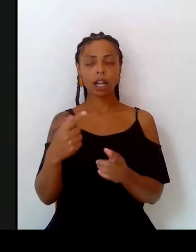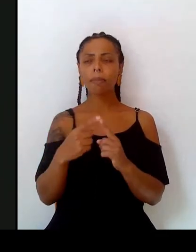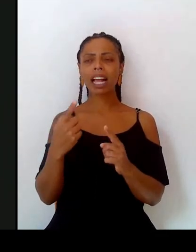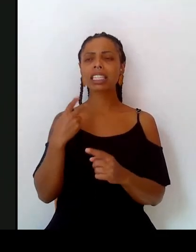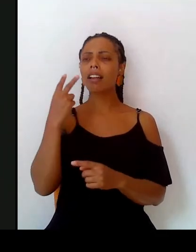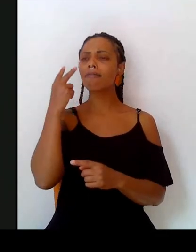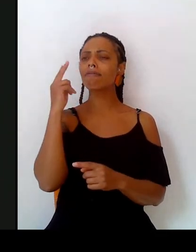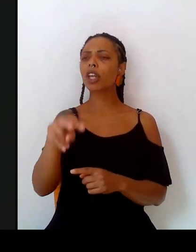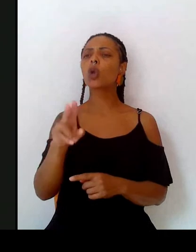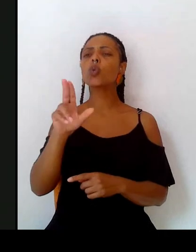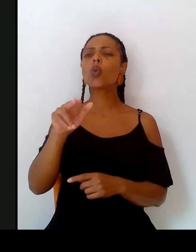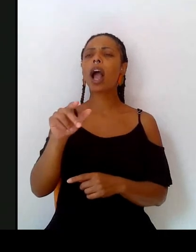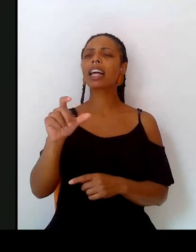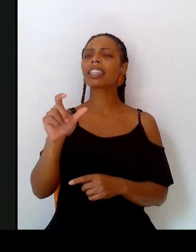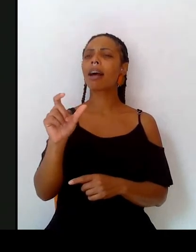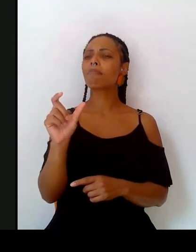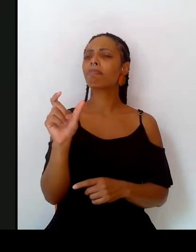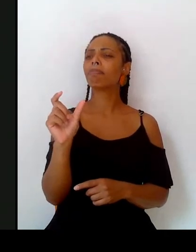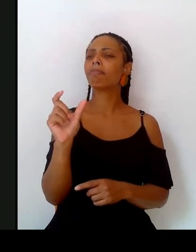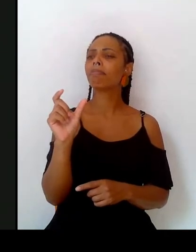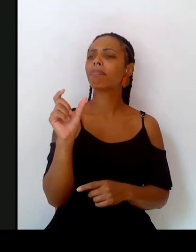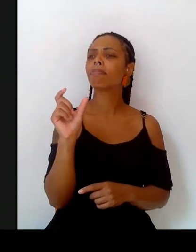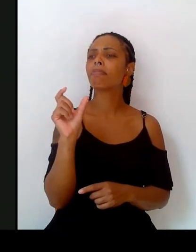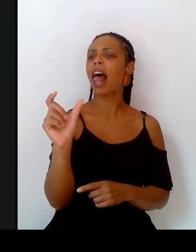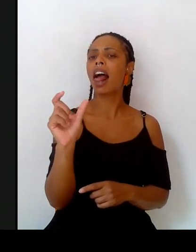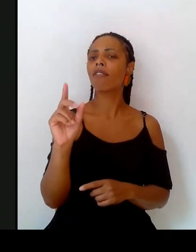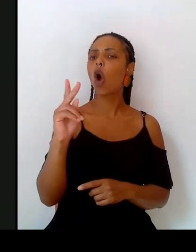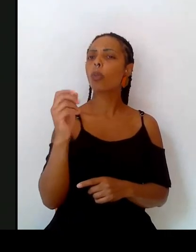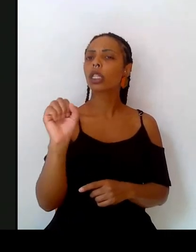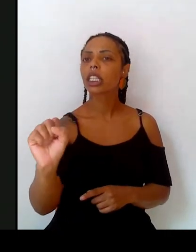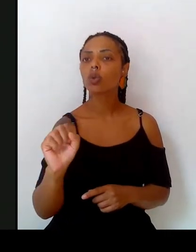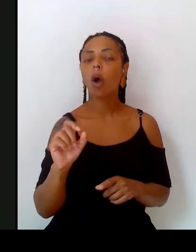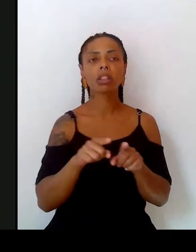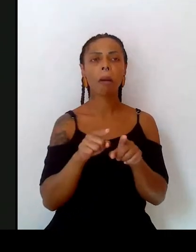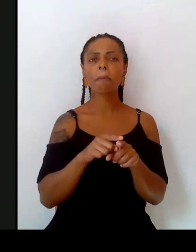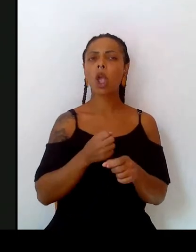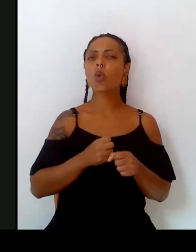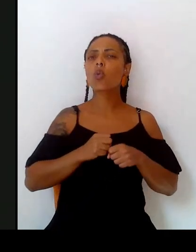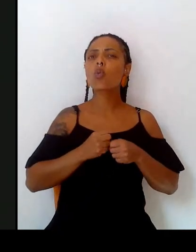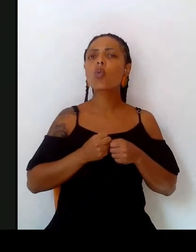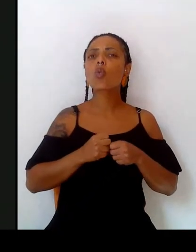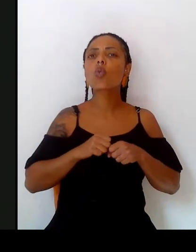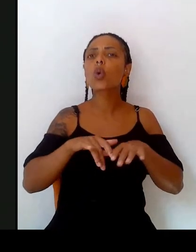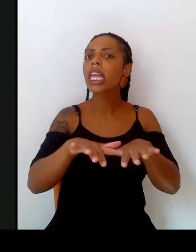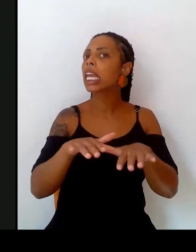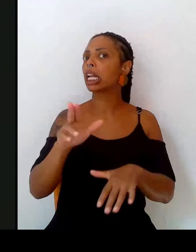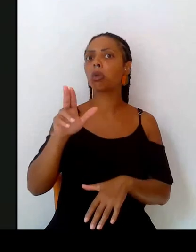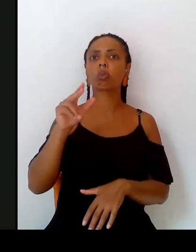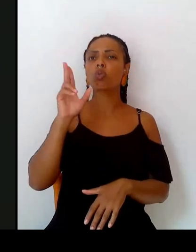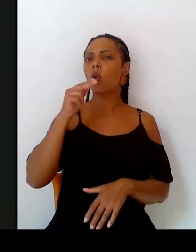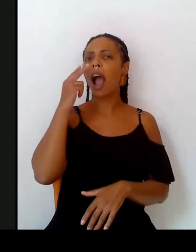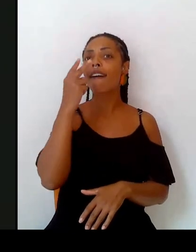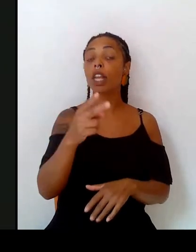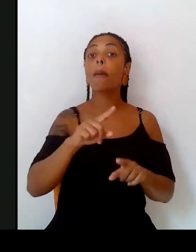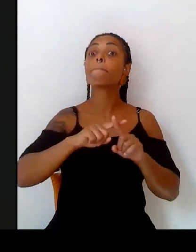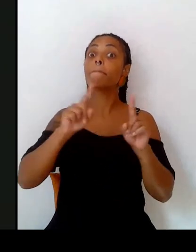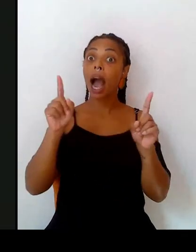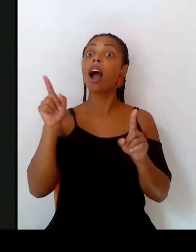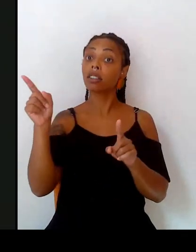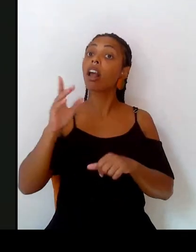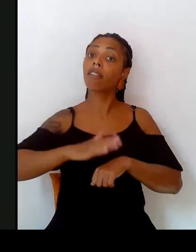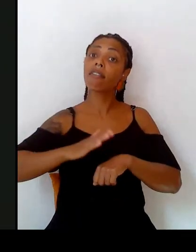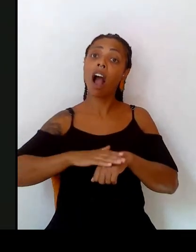muito menos crier embora ele fosse praticante desses atos